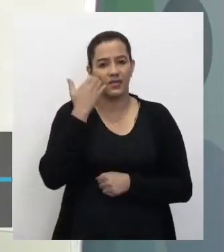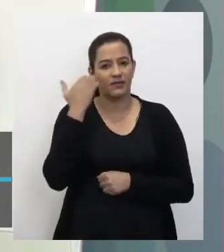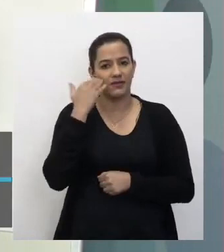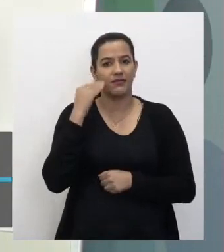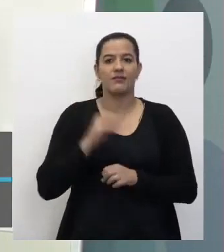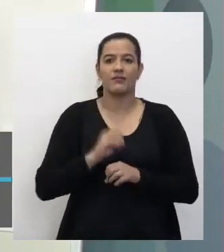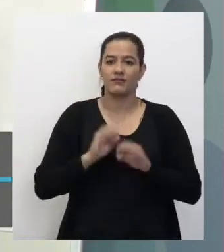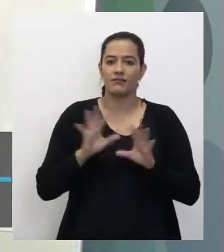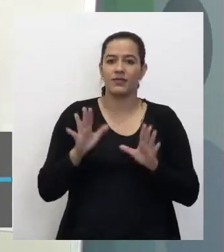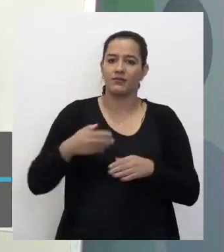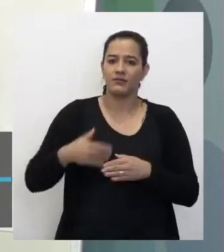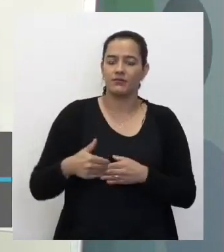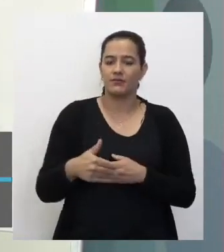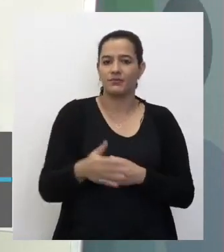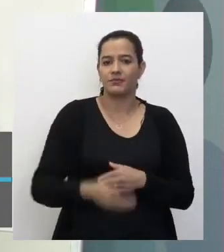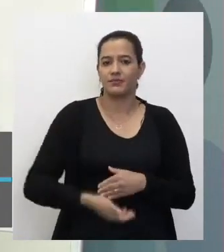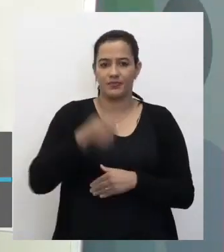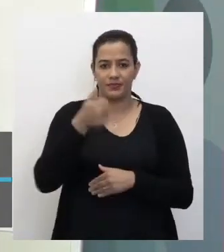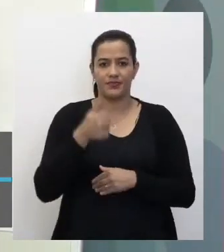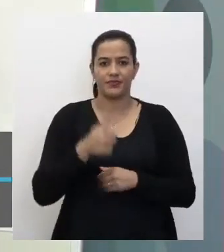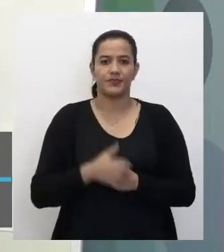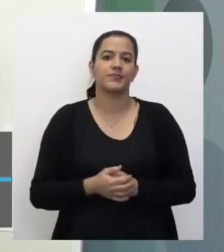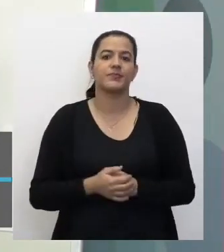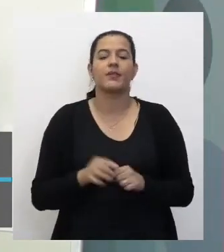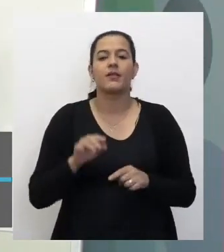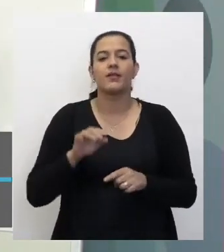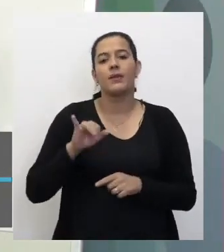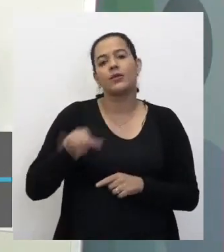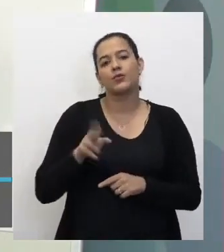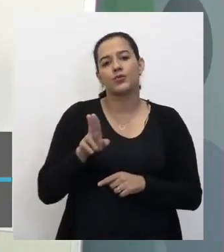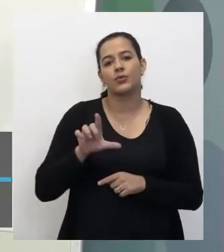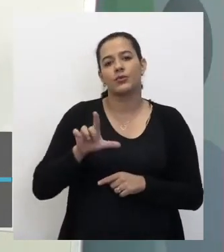daqui para frente. O Guilherme Medeiros, a Juliana,